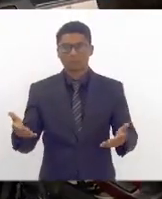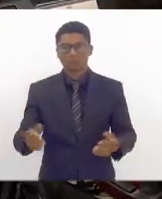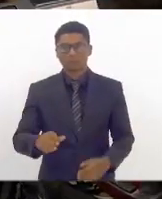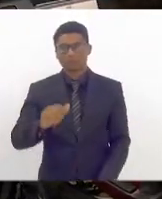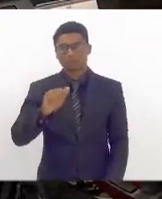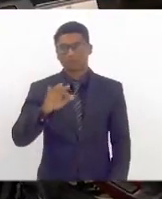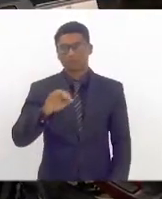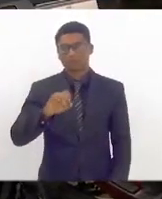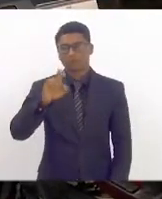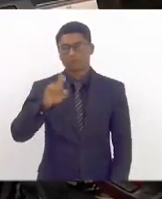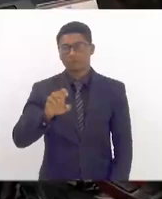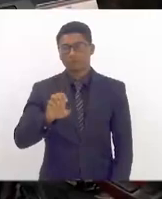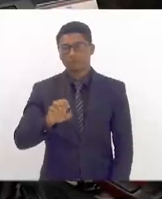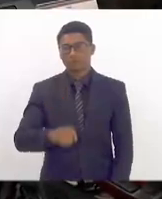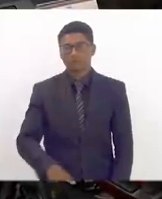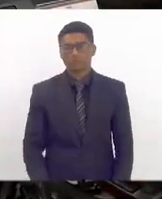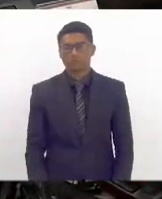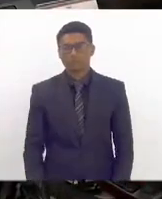afoxé